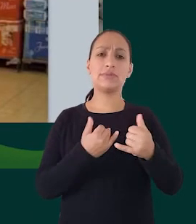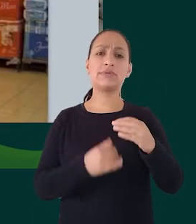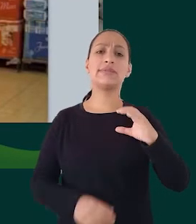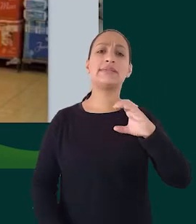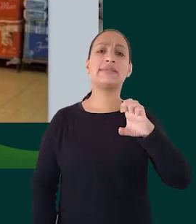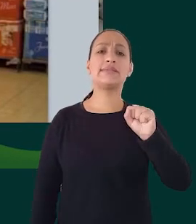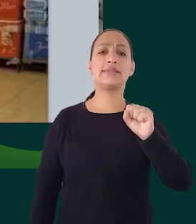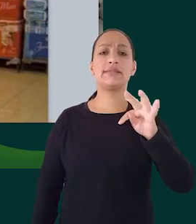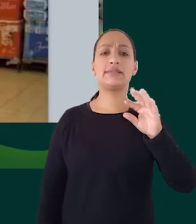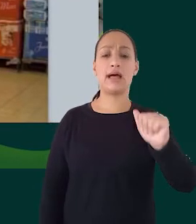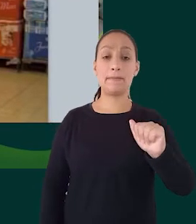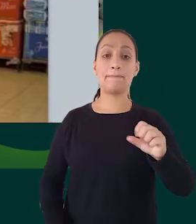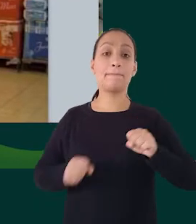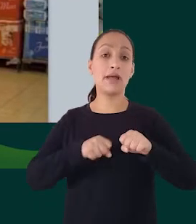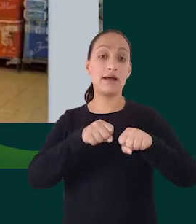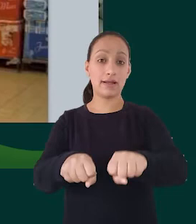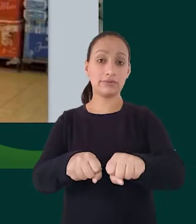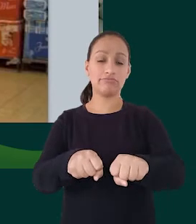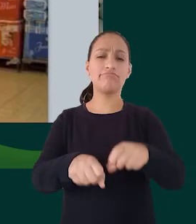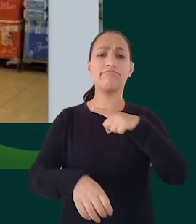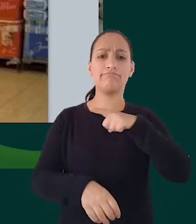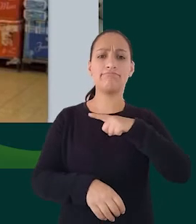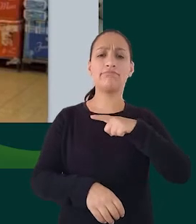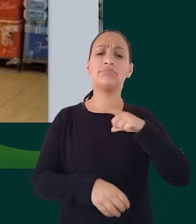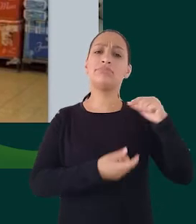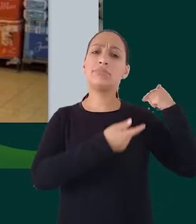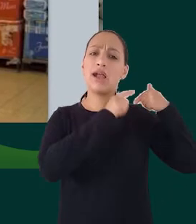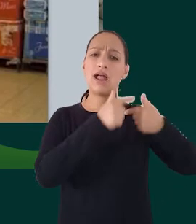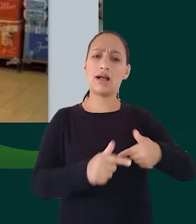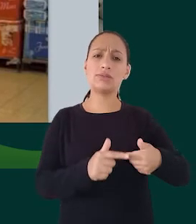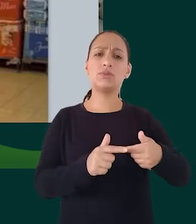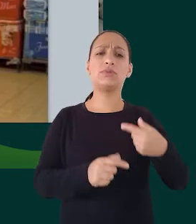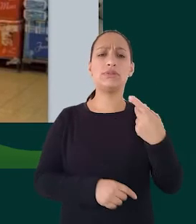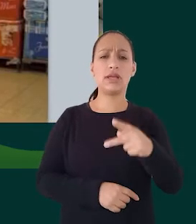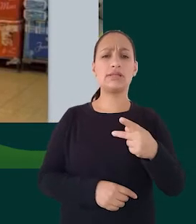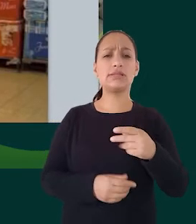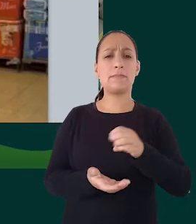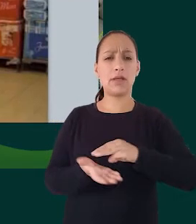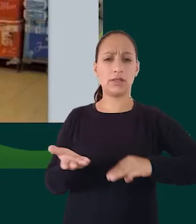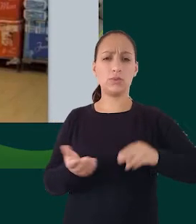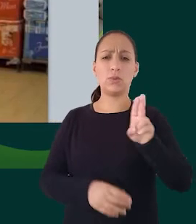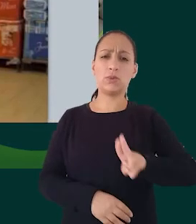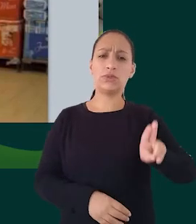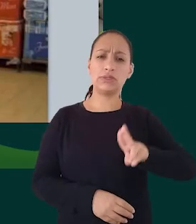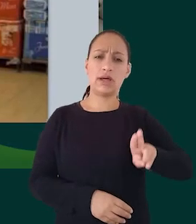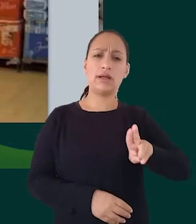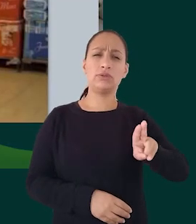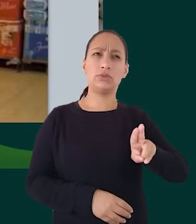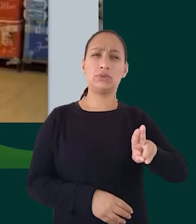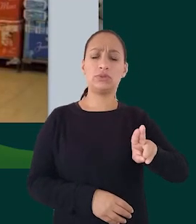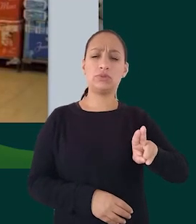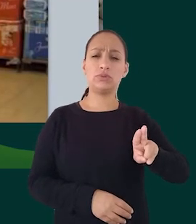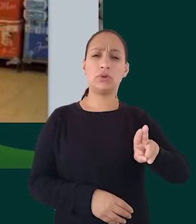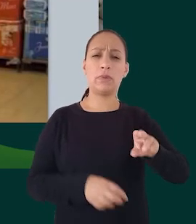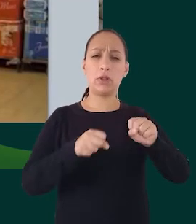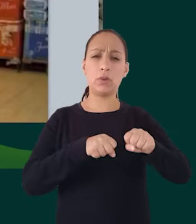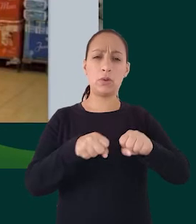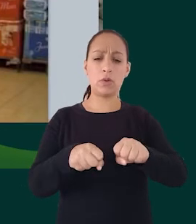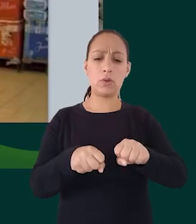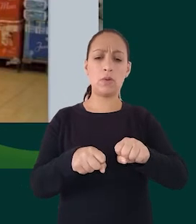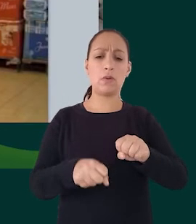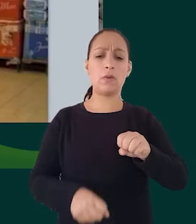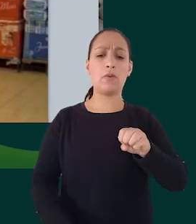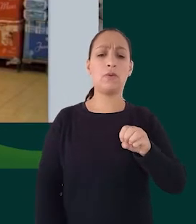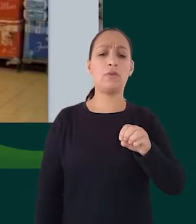Walmart no final dos anos 90, mais ou menos. Eles pegaram o conjunto de dados de compras